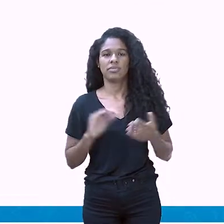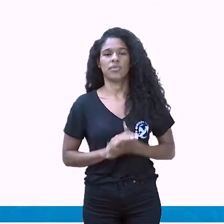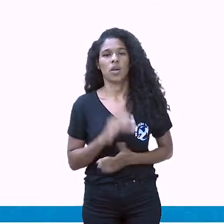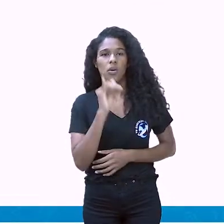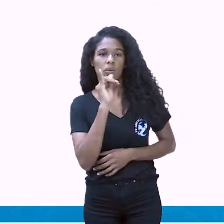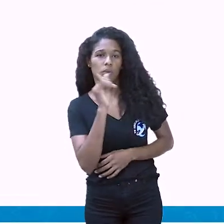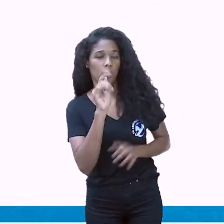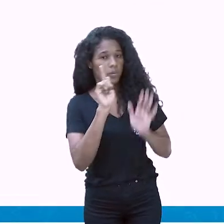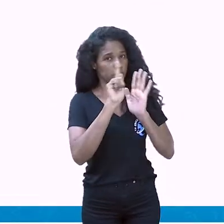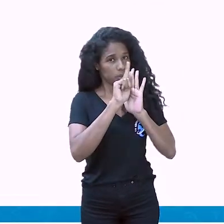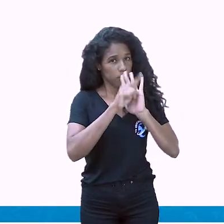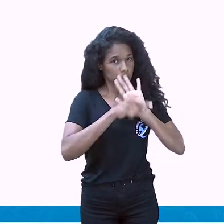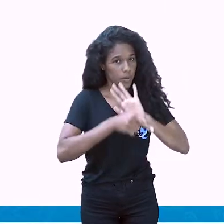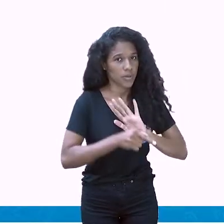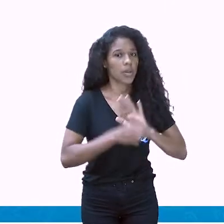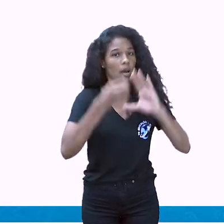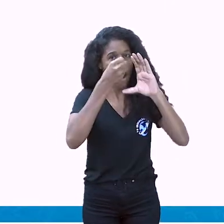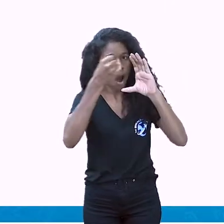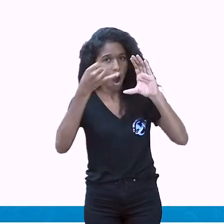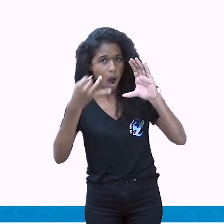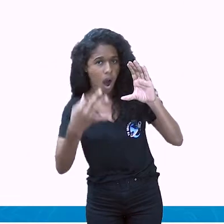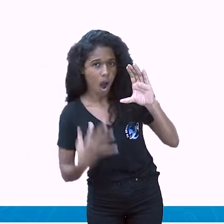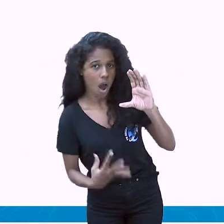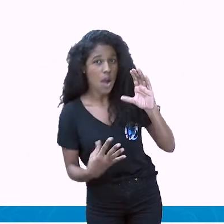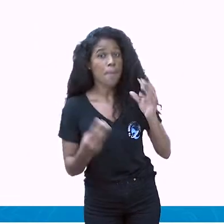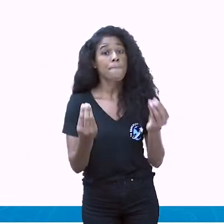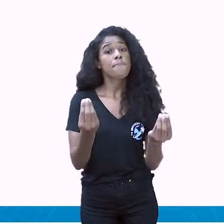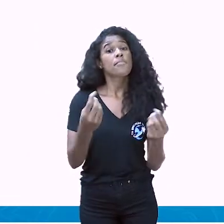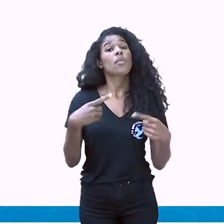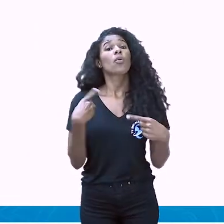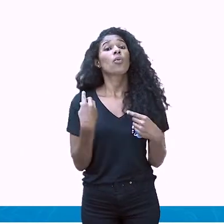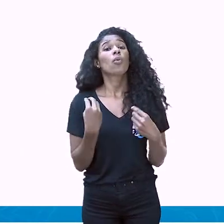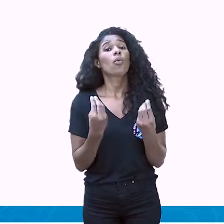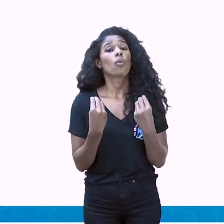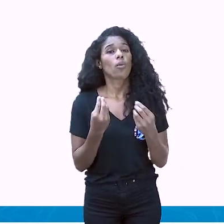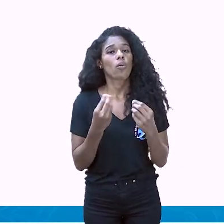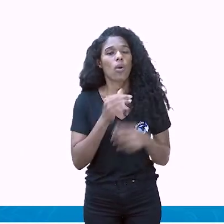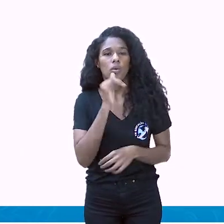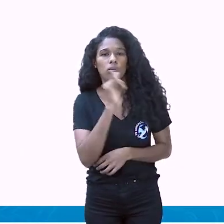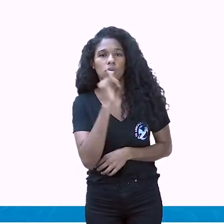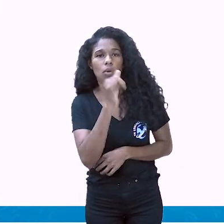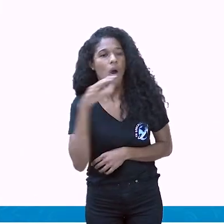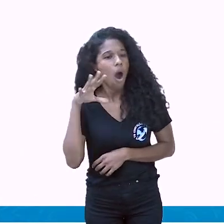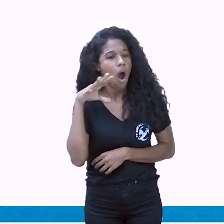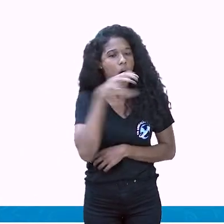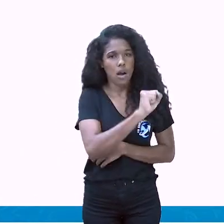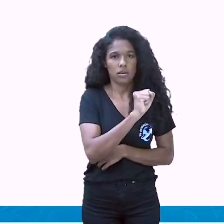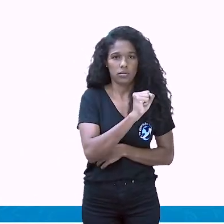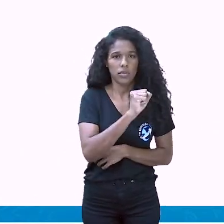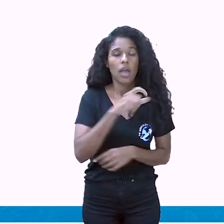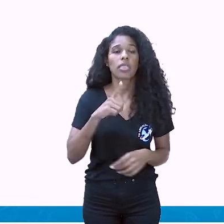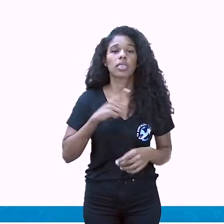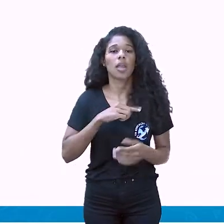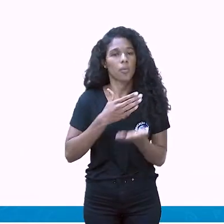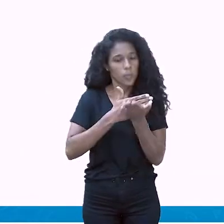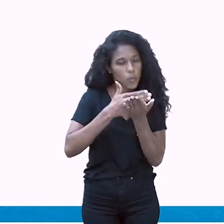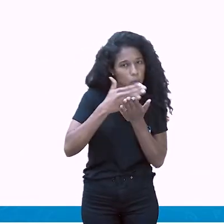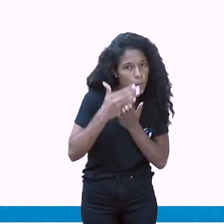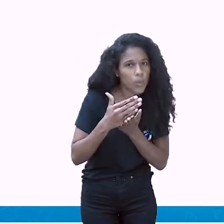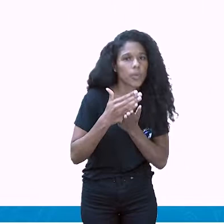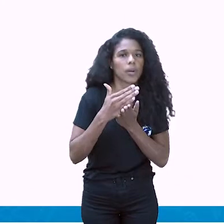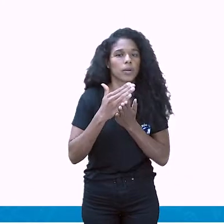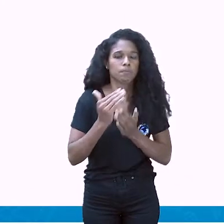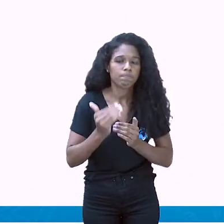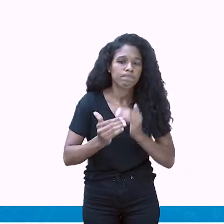Conto é um gênero caracterizado por ser uma narrativa literária curta, tendo aí um começo, tem um